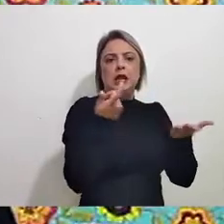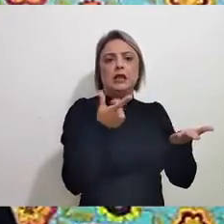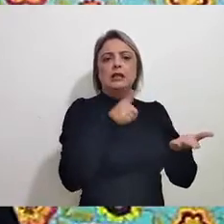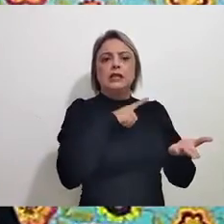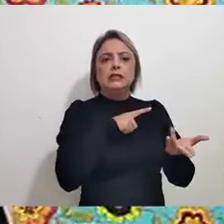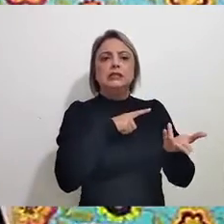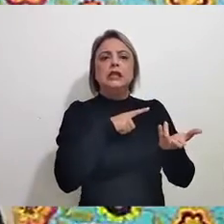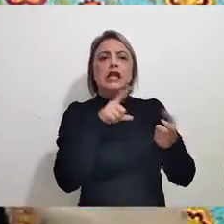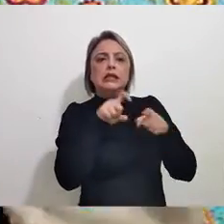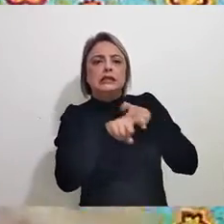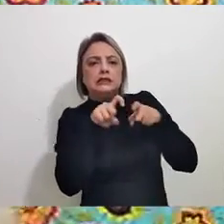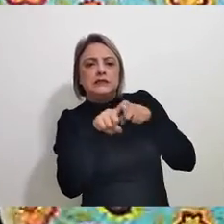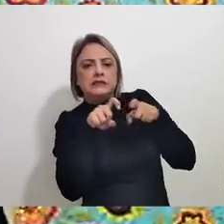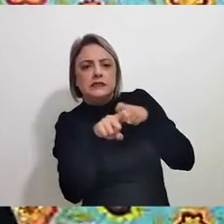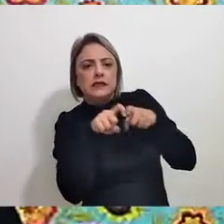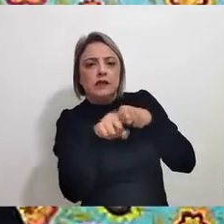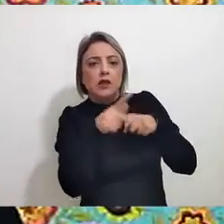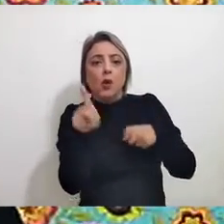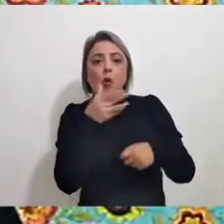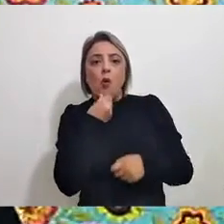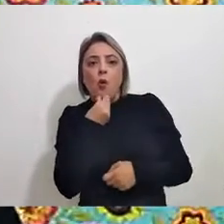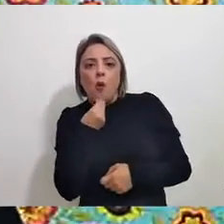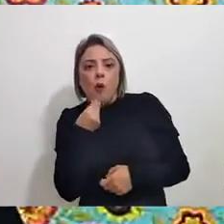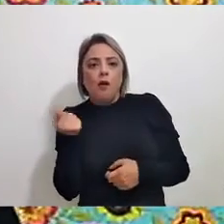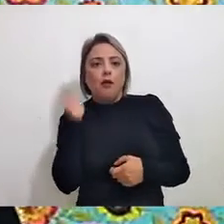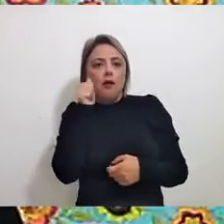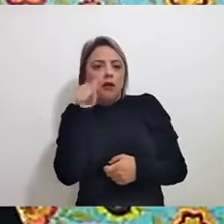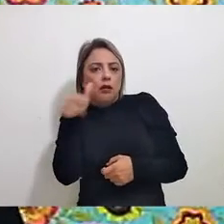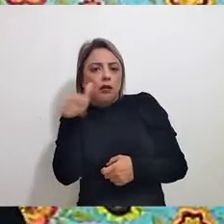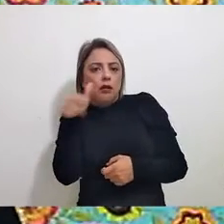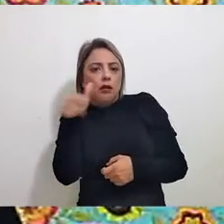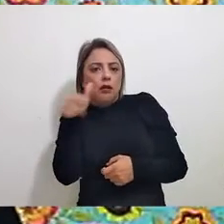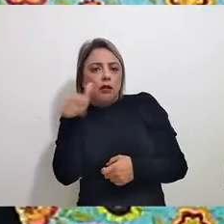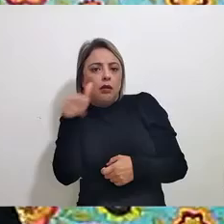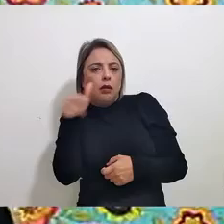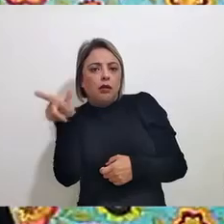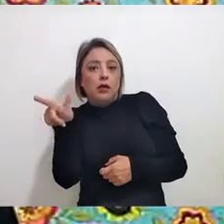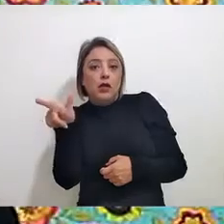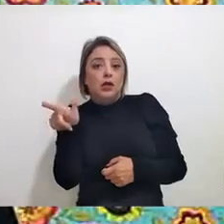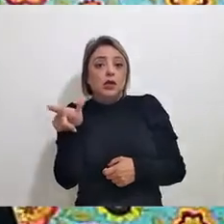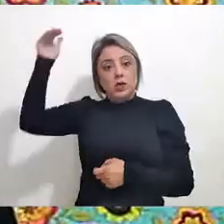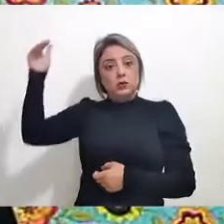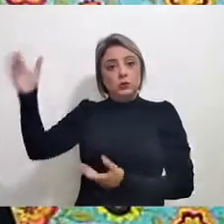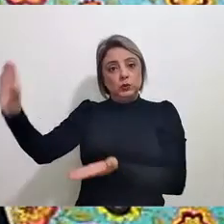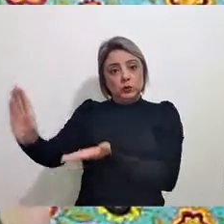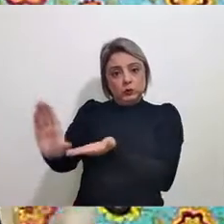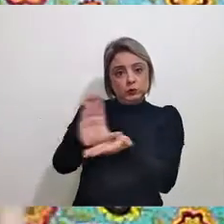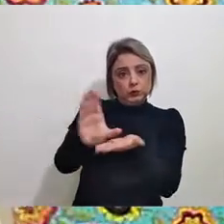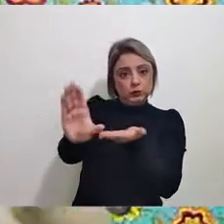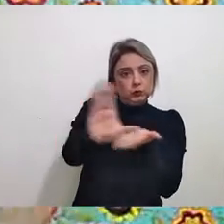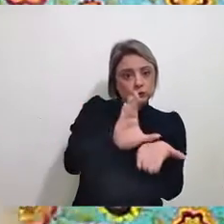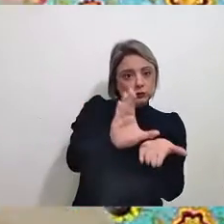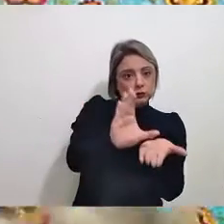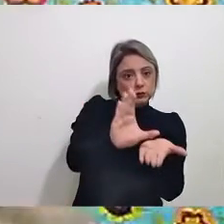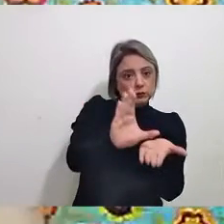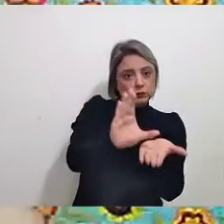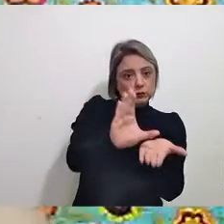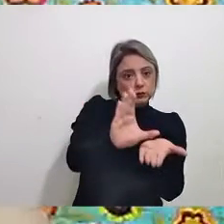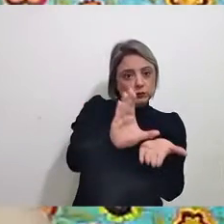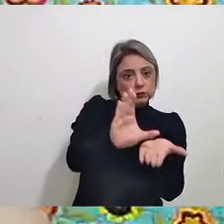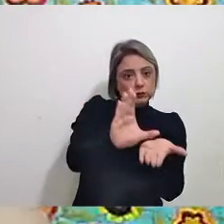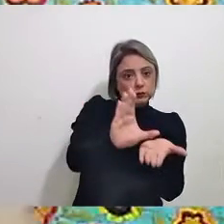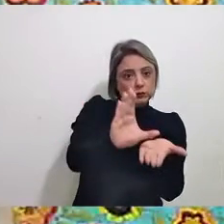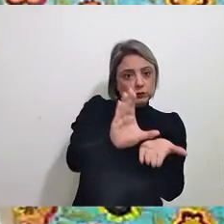com parceiros, e o outro recebe esse recurso também. É passado para as crianças como uma troca. Então,